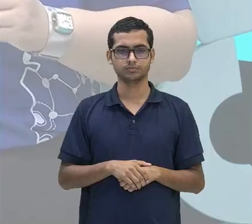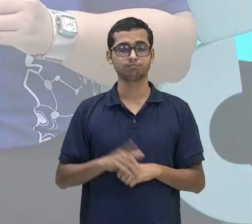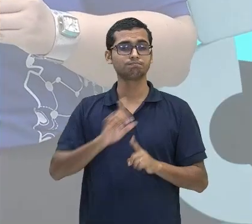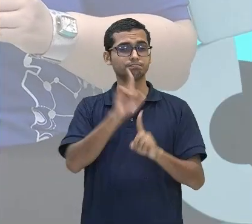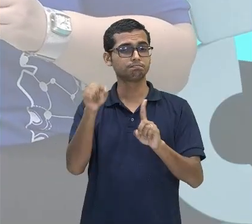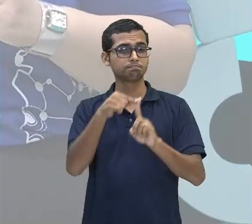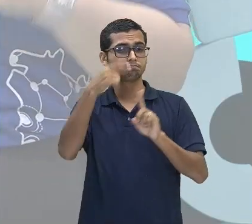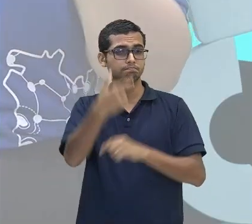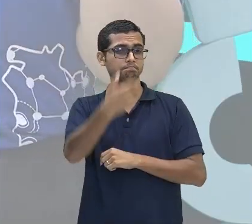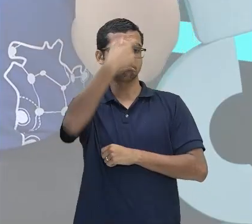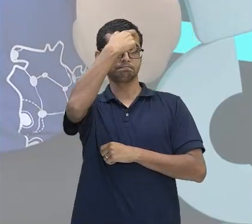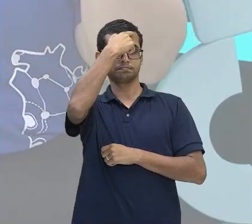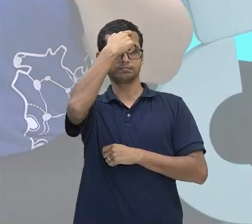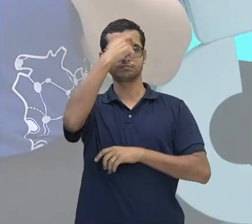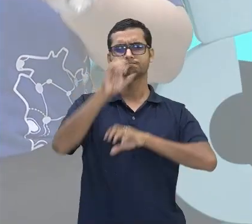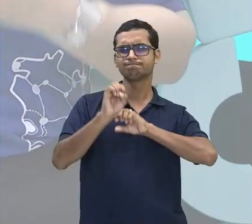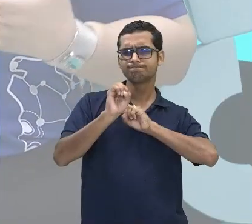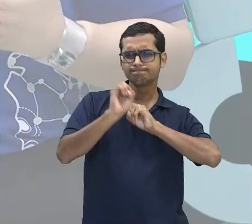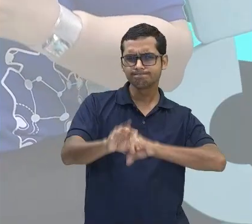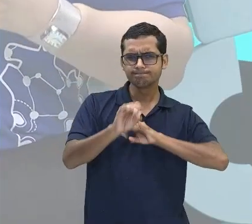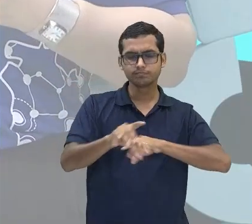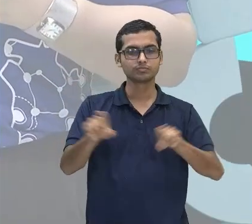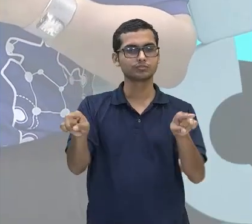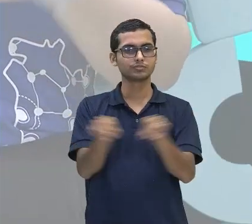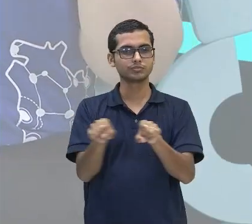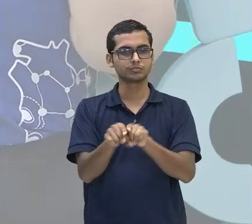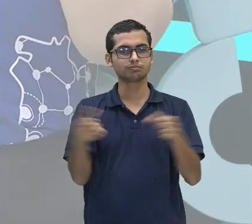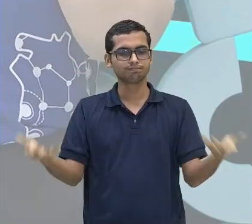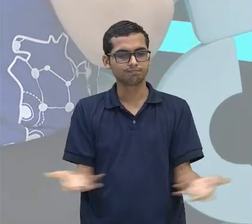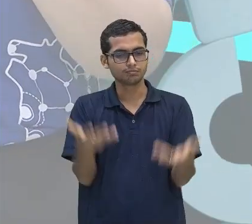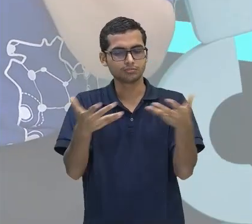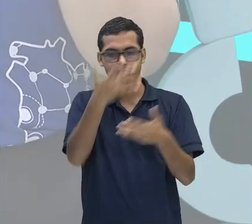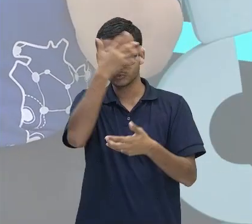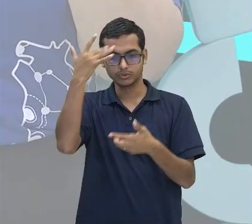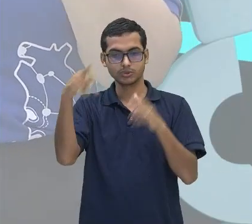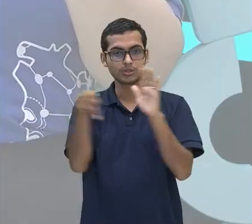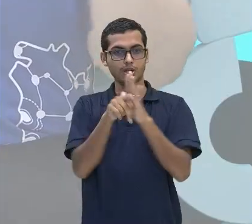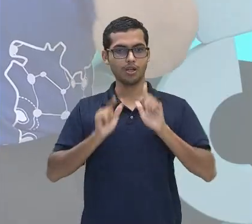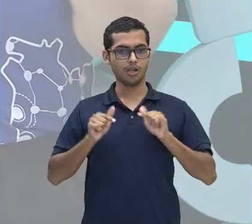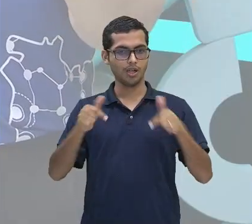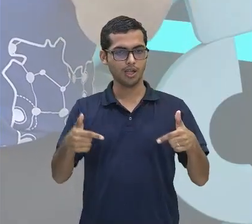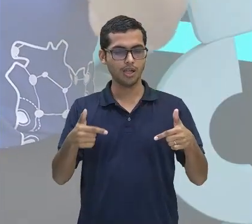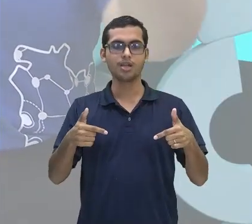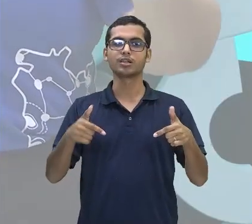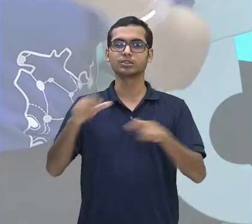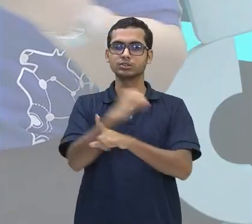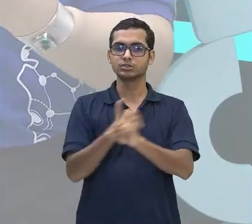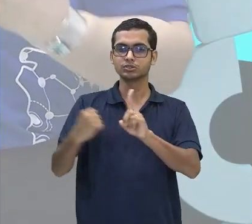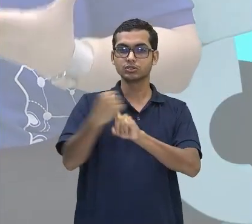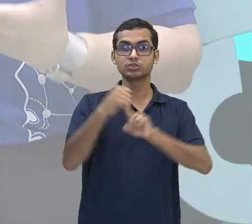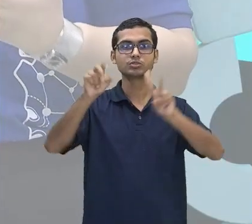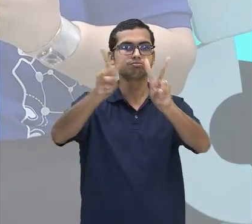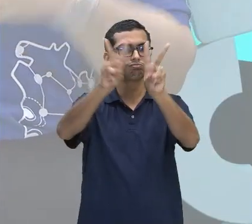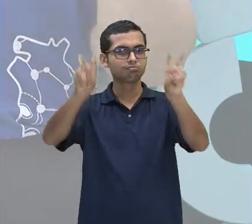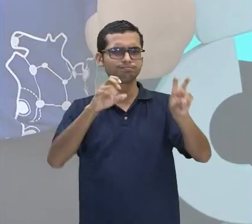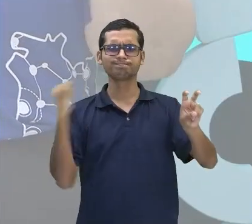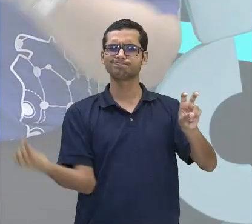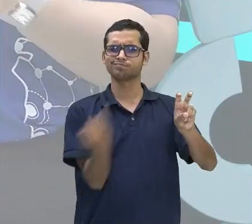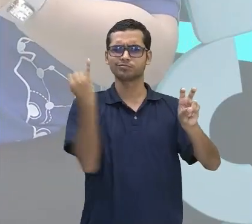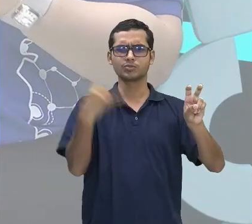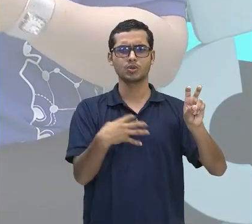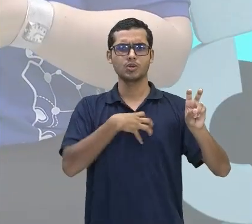conscientizar, educar e mobilizar a sociedade sobre algum tema de relevância para o